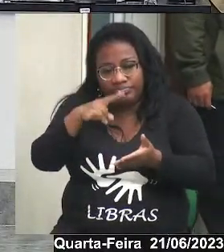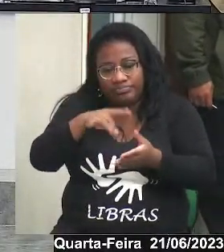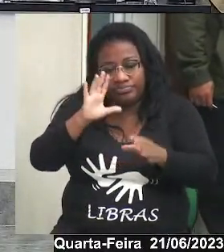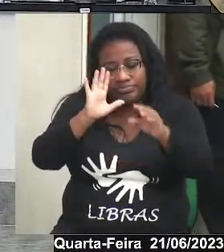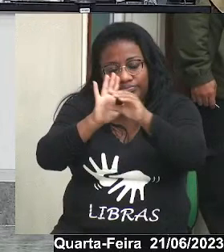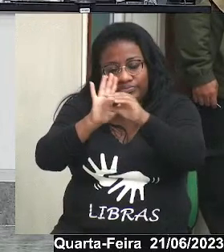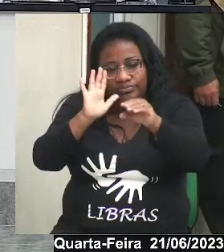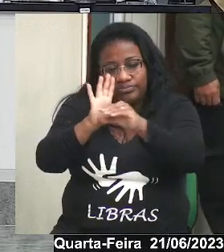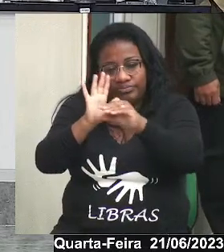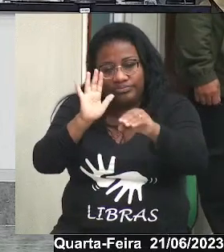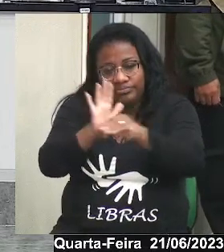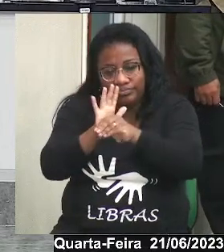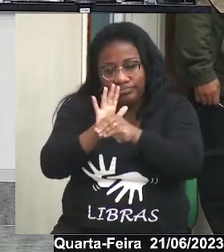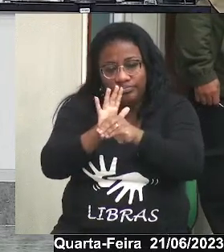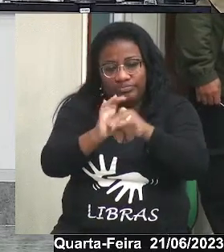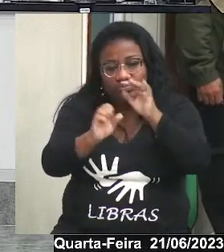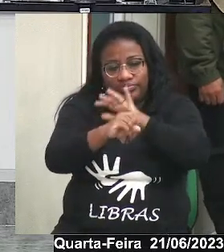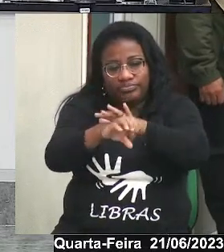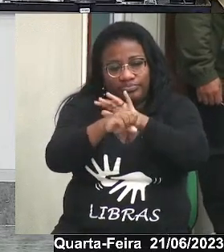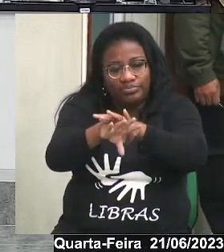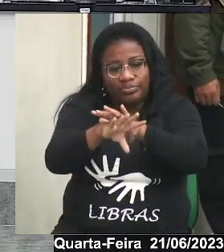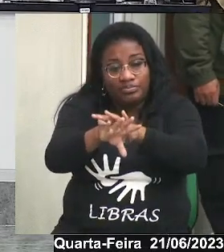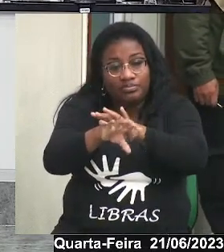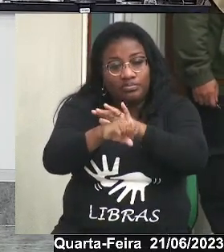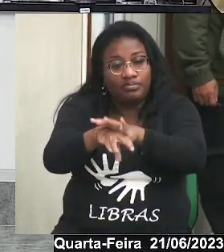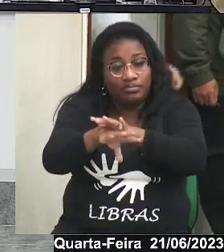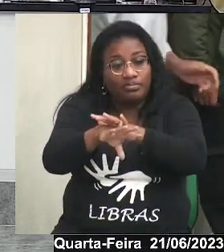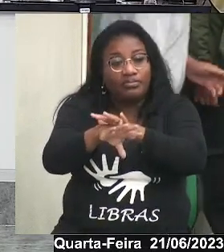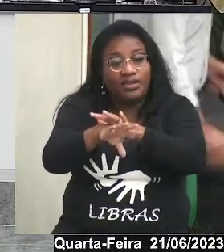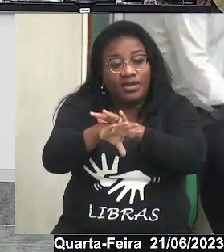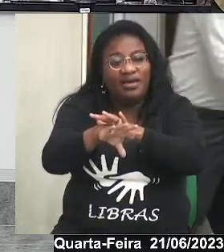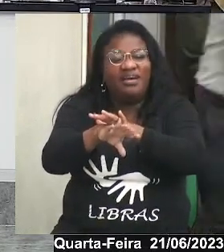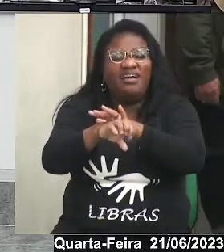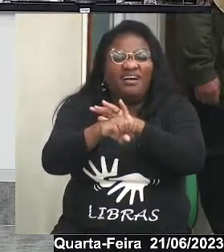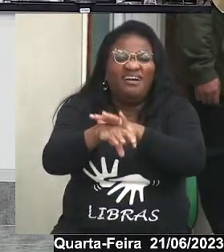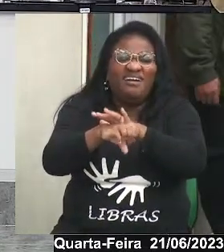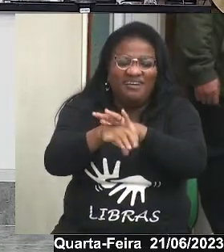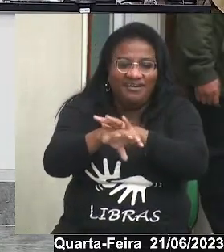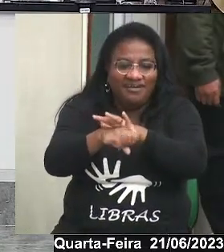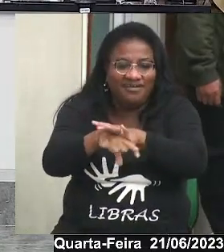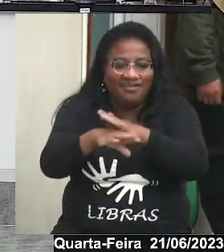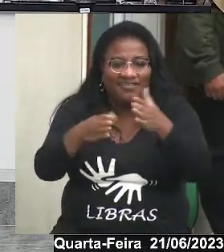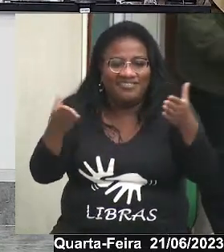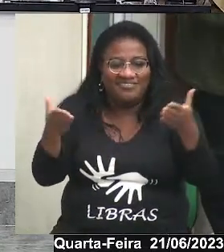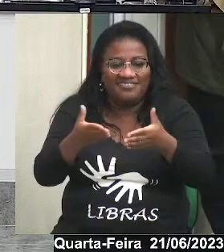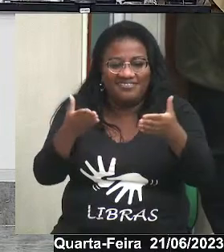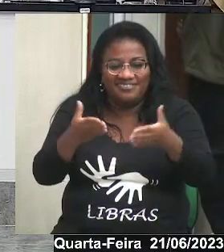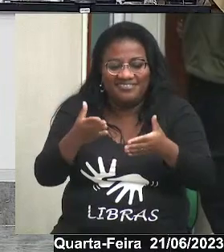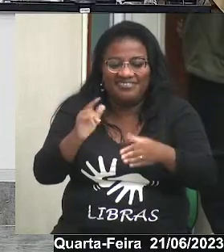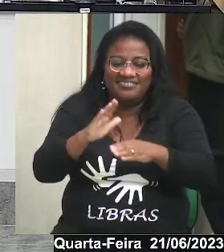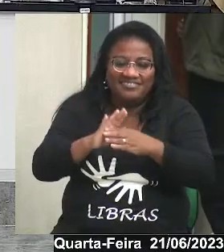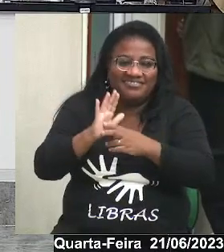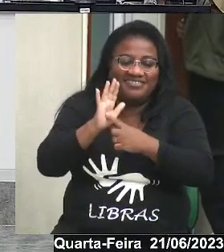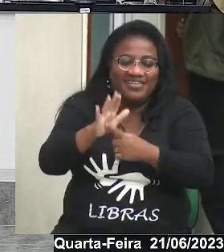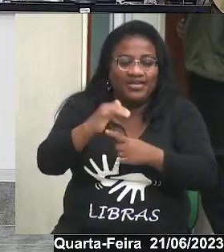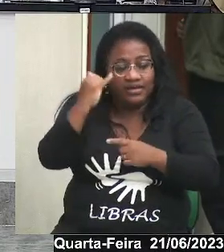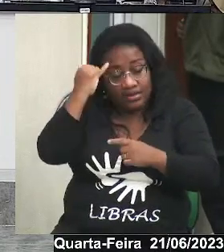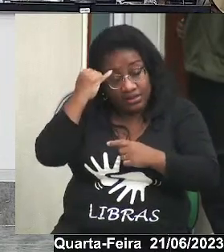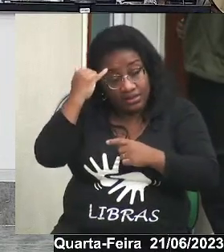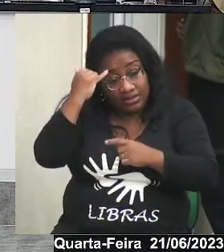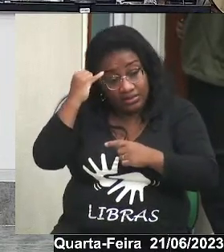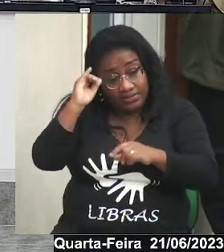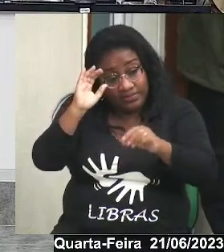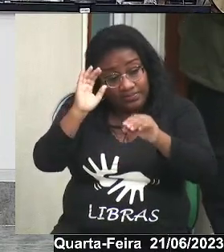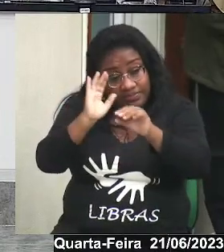faça leitura em bloco das indicações 260, 265, de autoria do vereador Índio